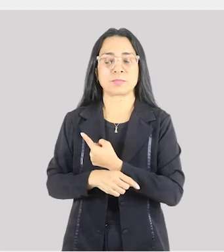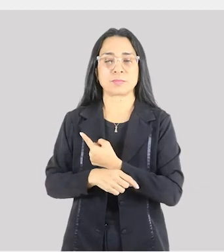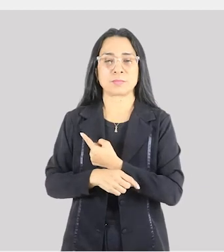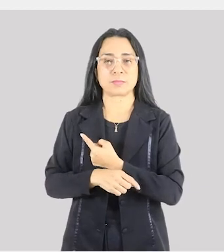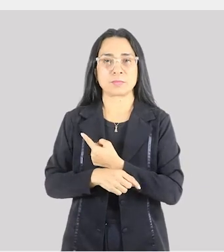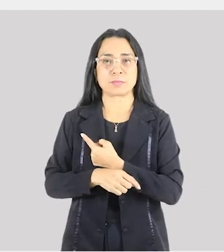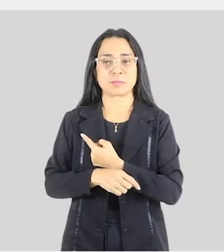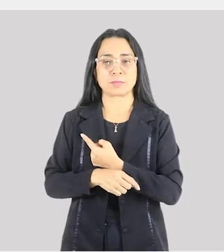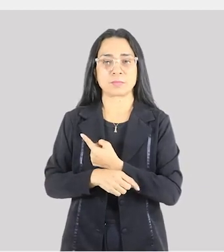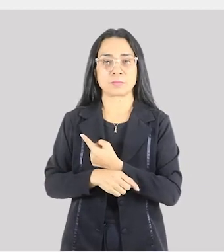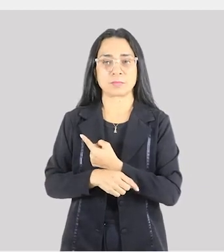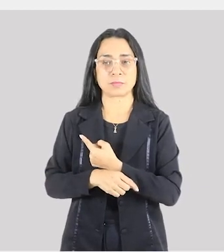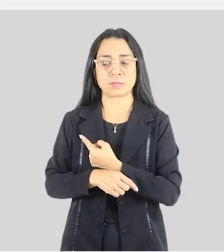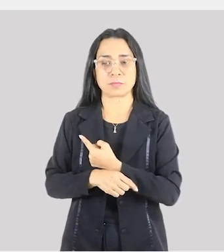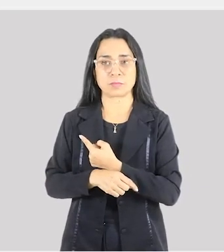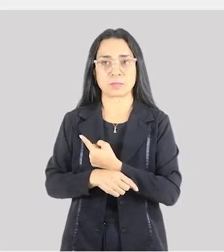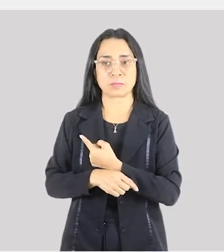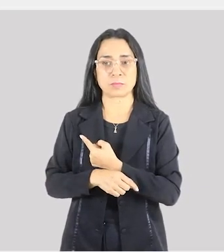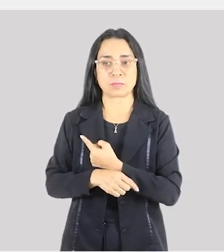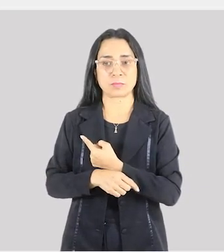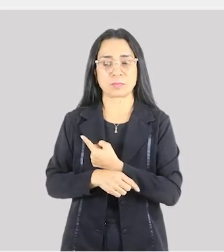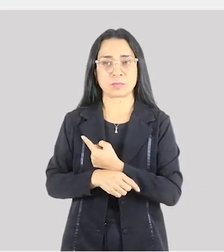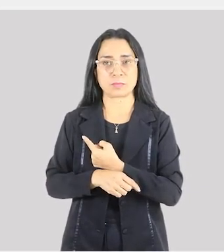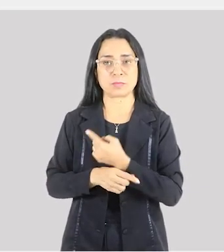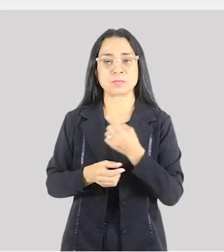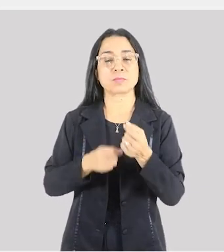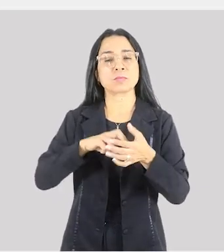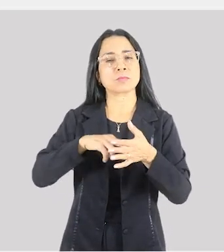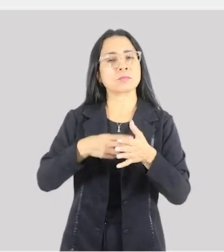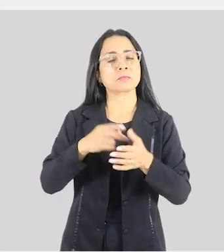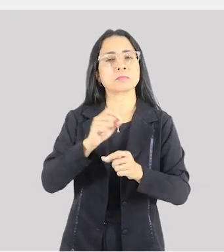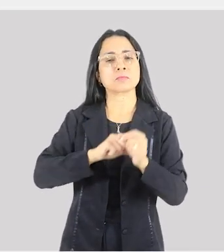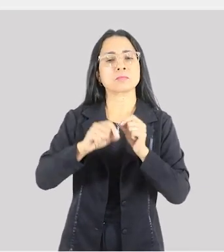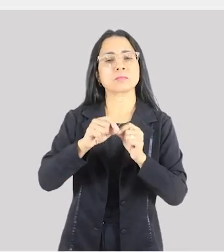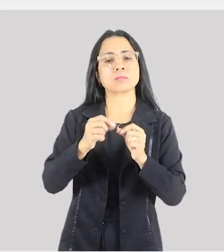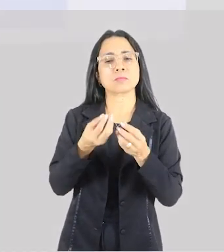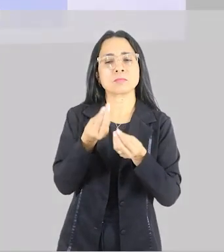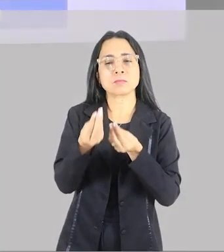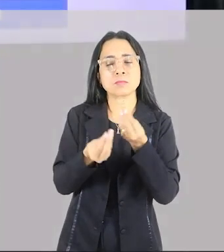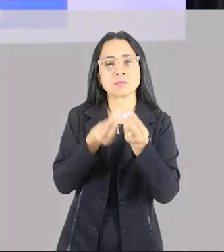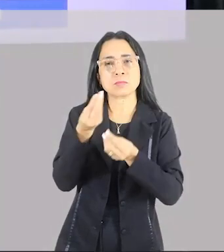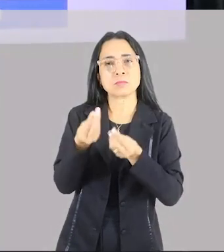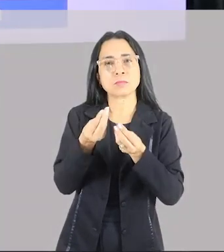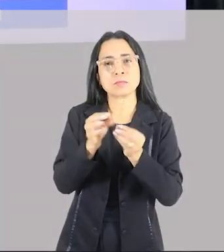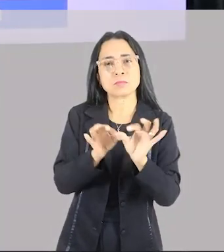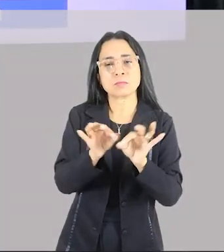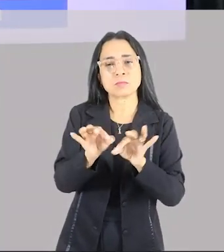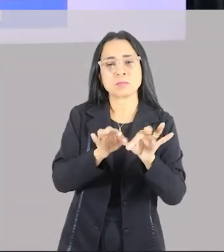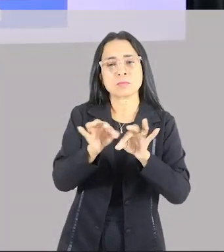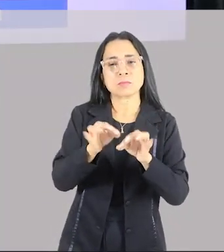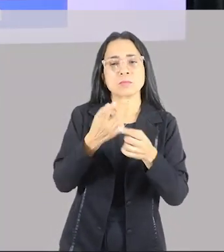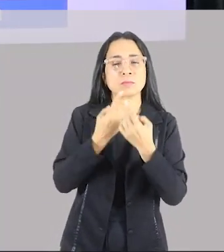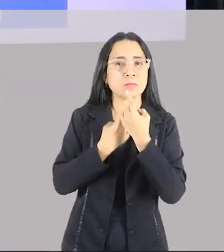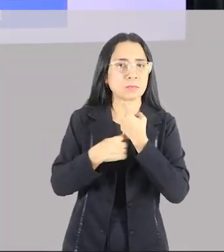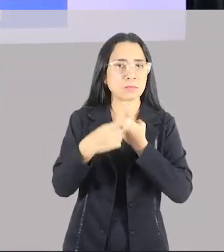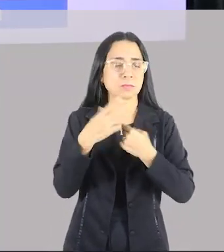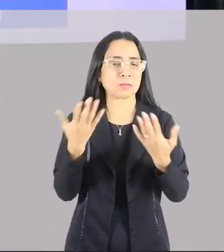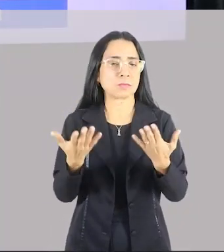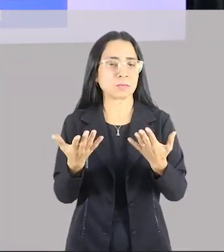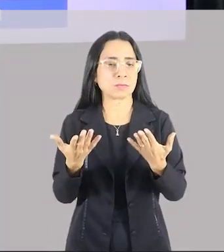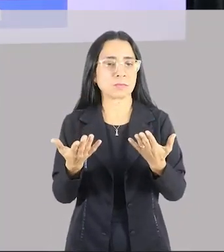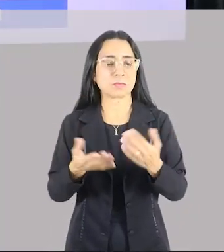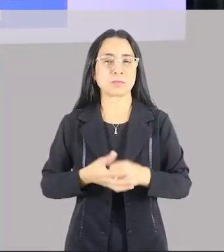classificação quanto à formação de vontade desse ato. Ou seja, como que se forma a vontade para a edição desse ato